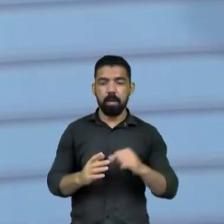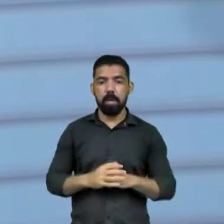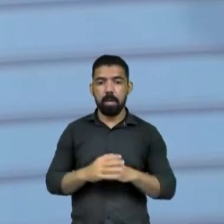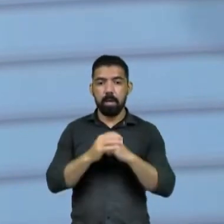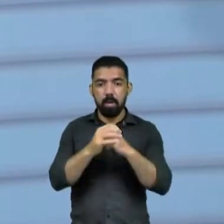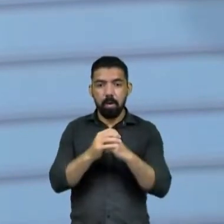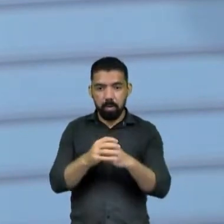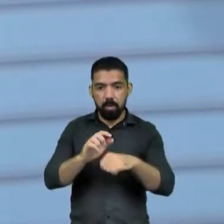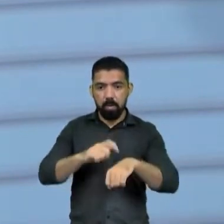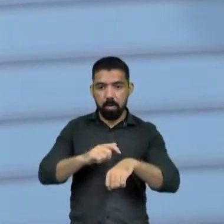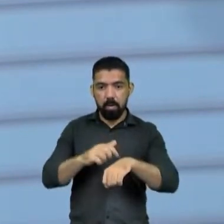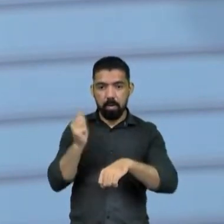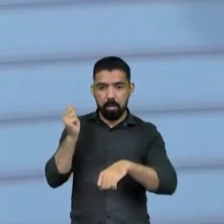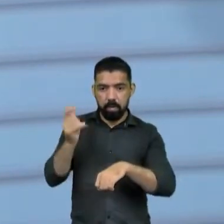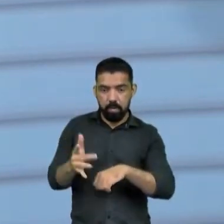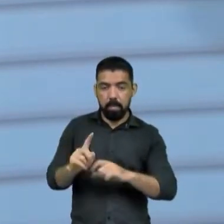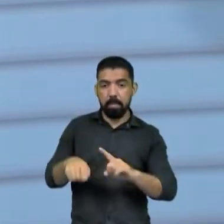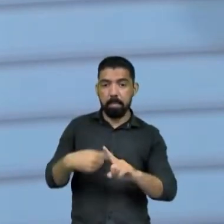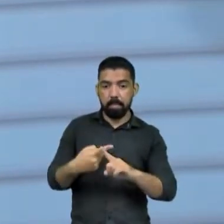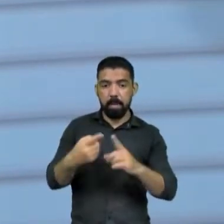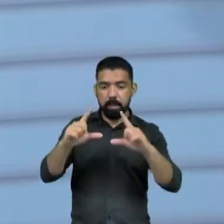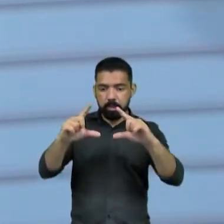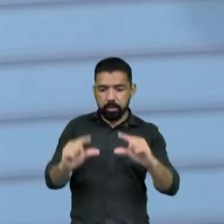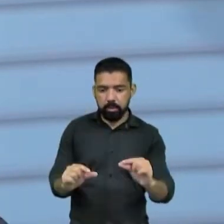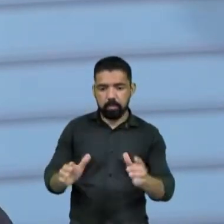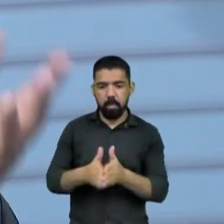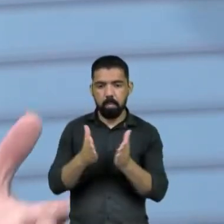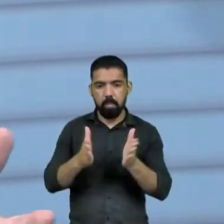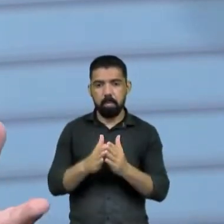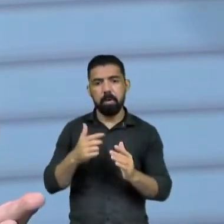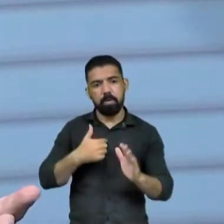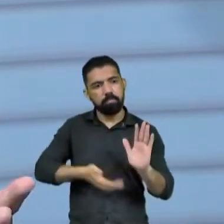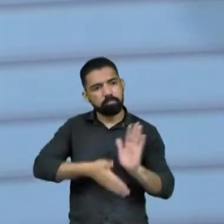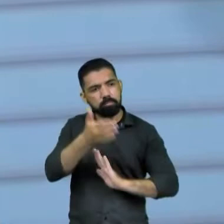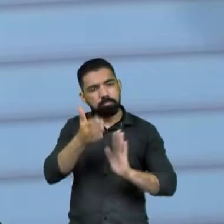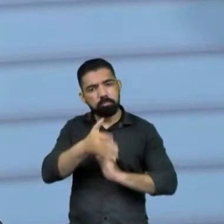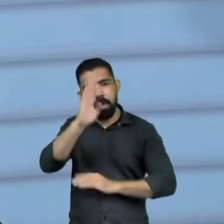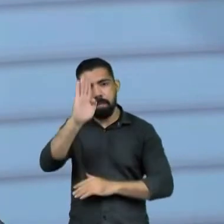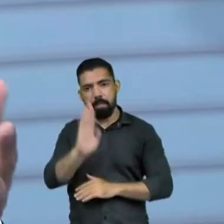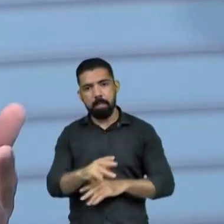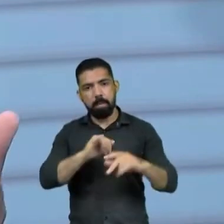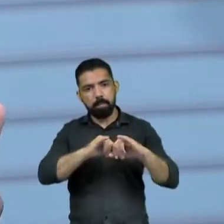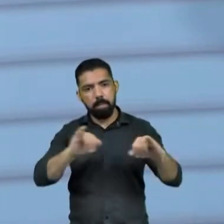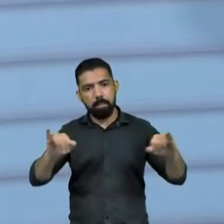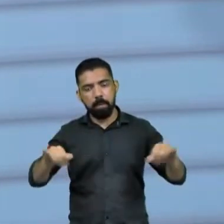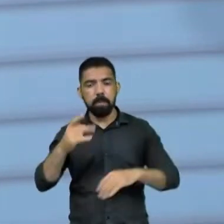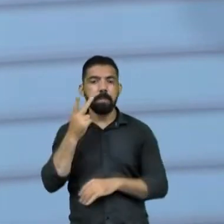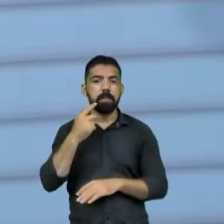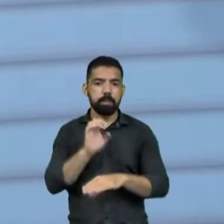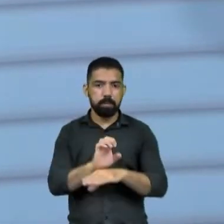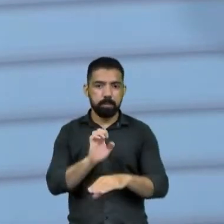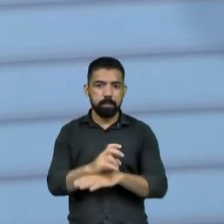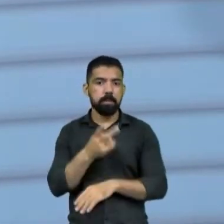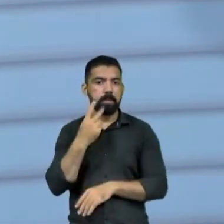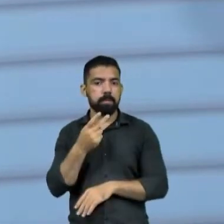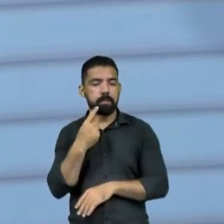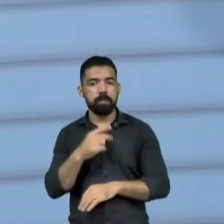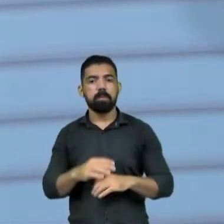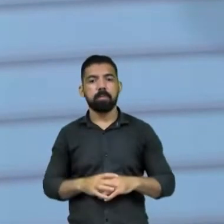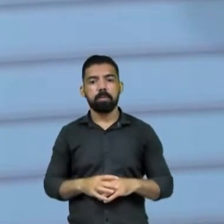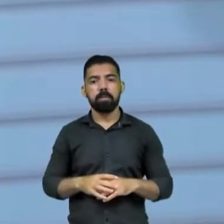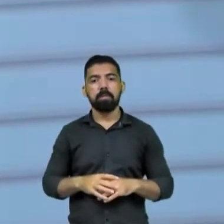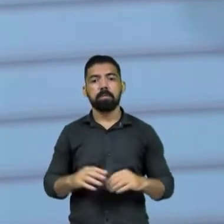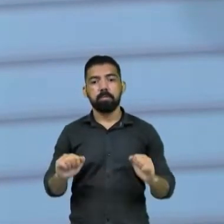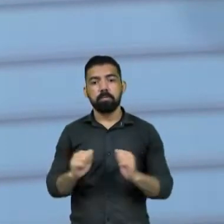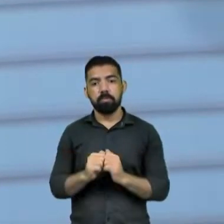pela erradicação da pobreza certo então eu viajo o Brasil todo pregando para no Ceará hoje o Estado do Ceará o governador Camilo